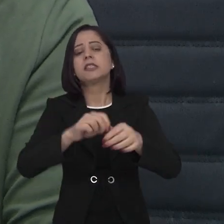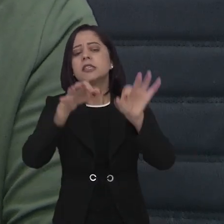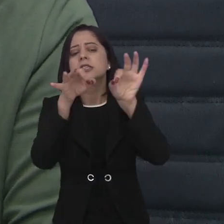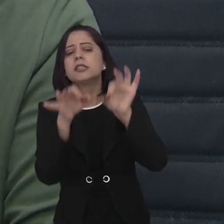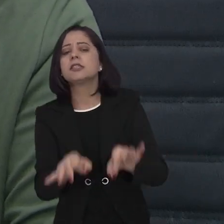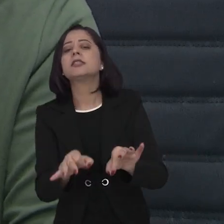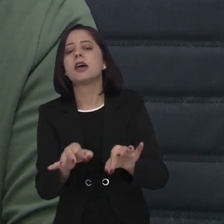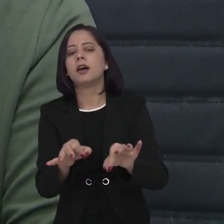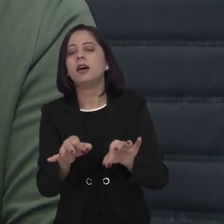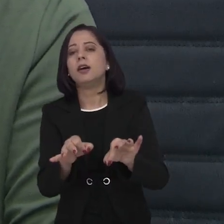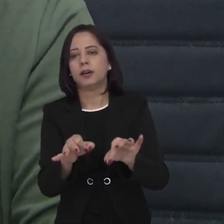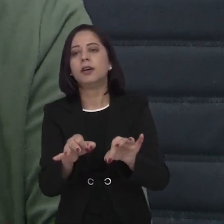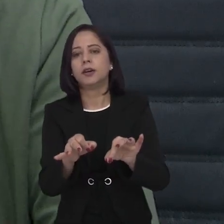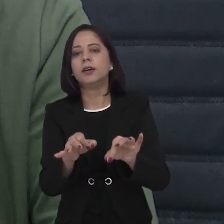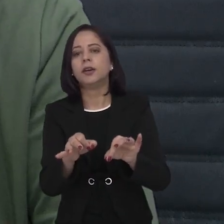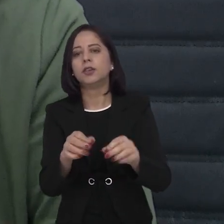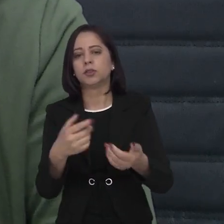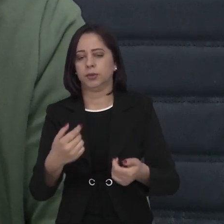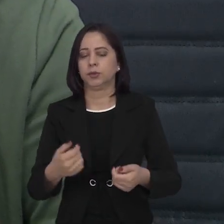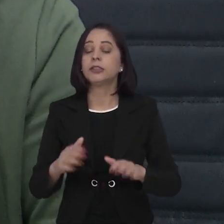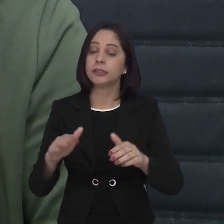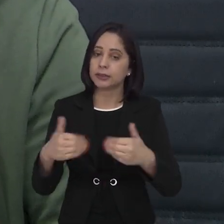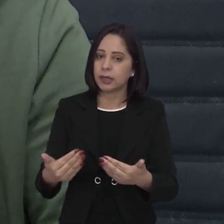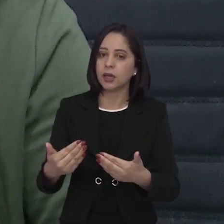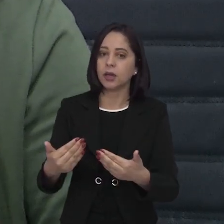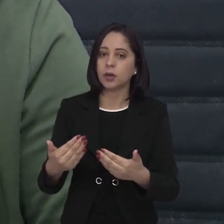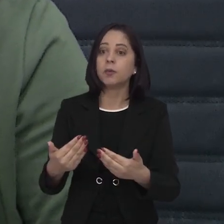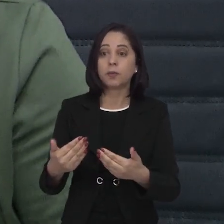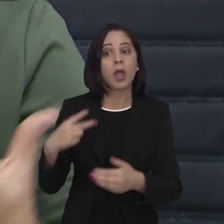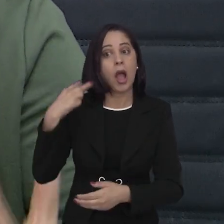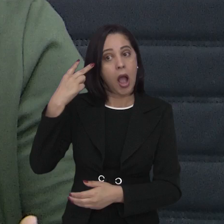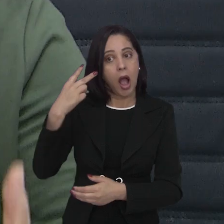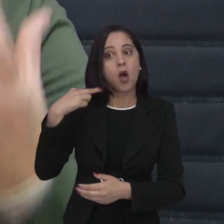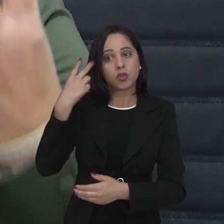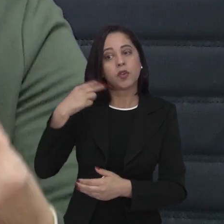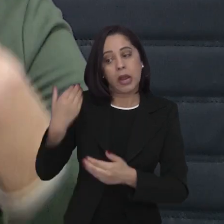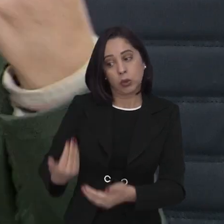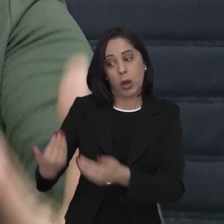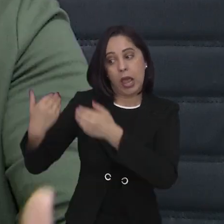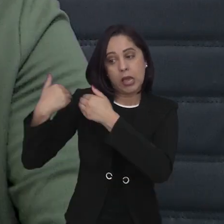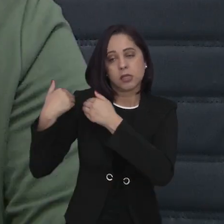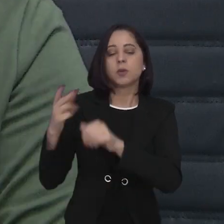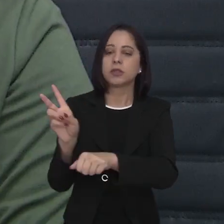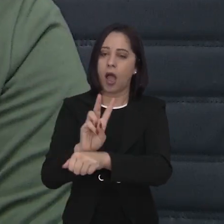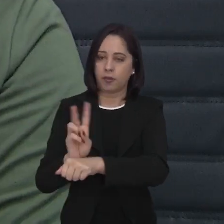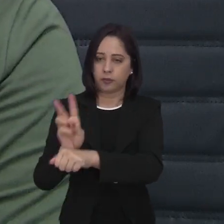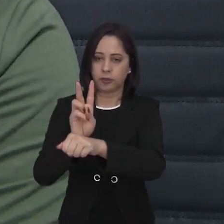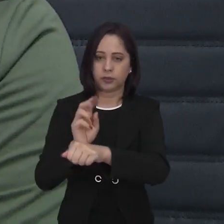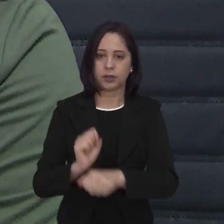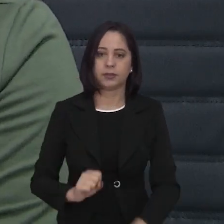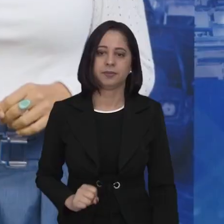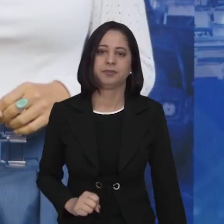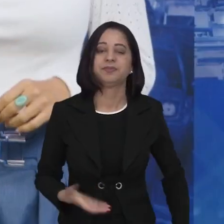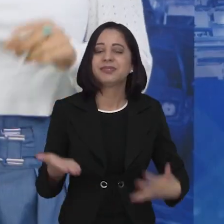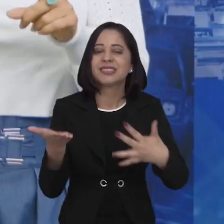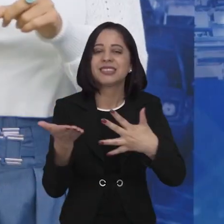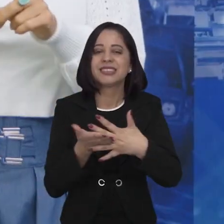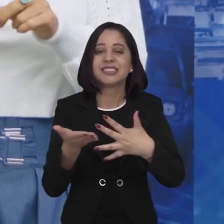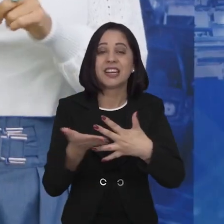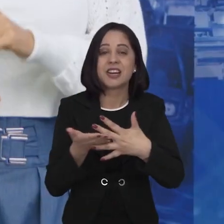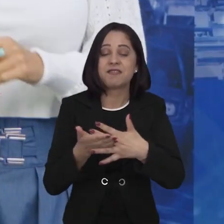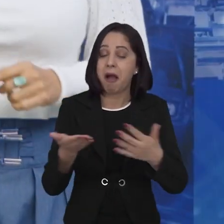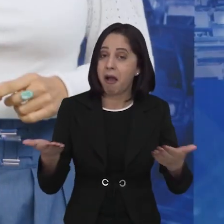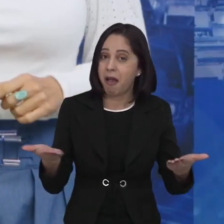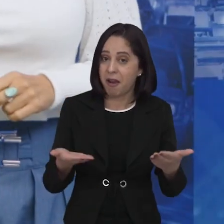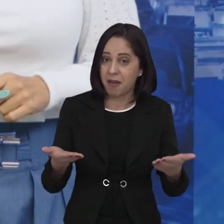se está de acordo com o que foi pedido. Então, o papel da Câmara também é de fiscalizar as licitações. Hora de fazer